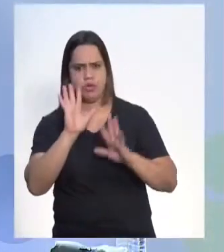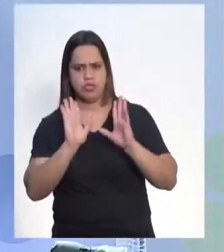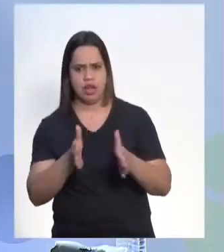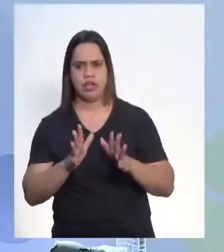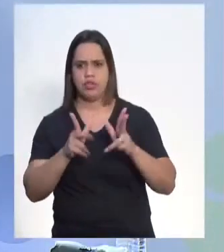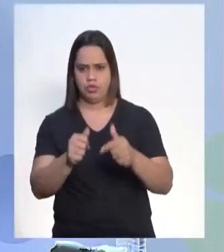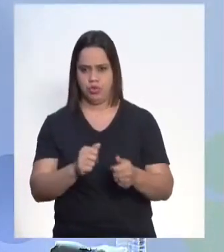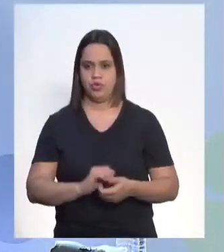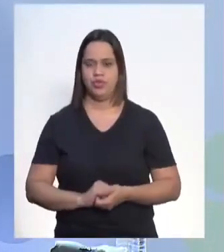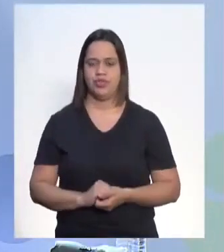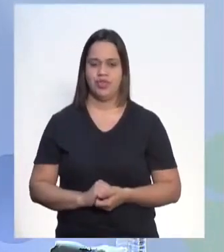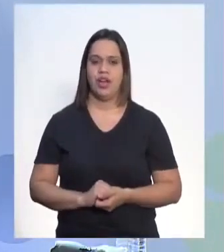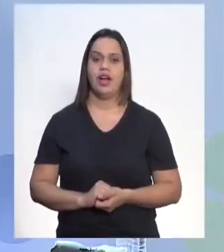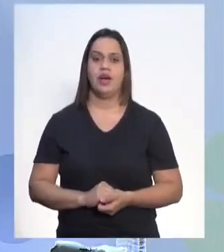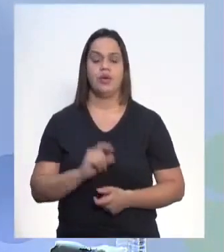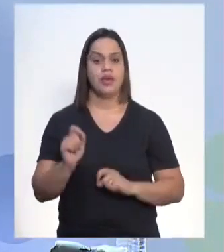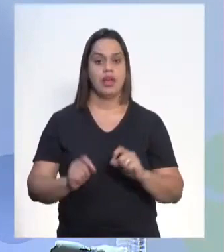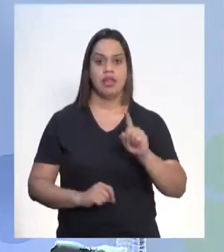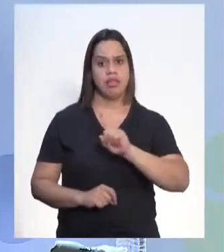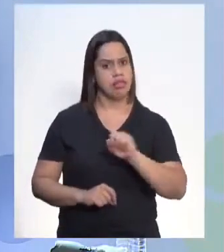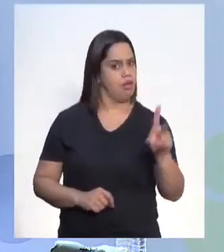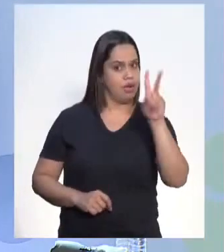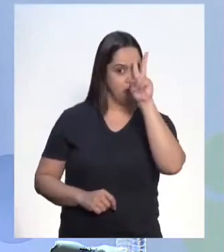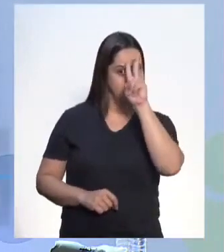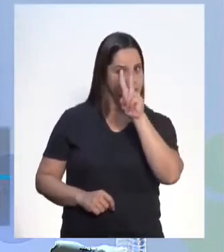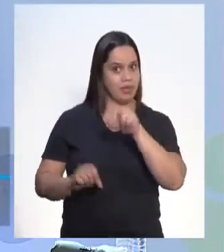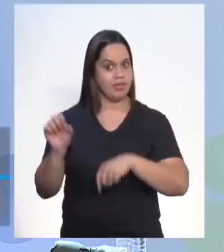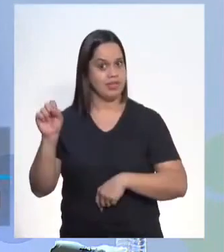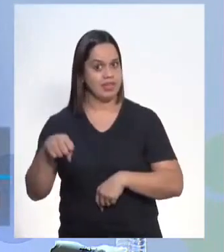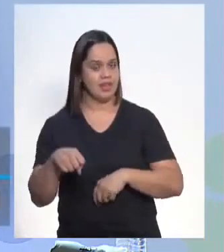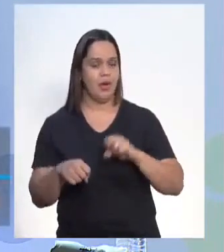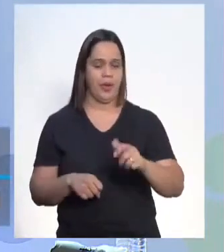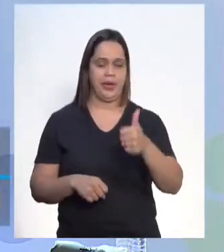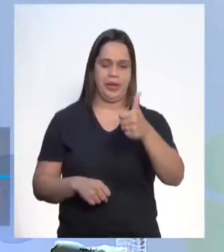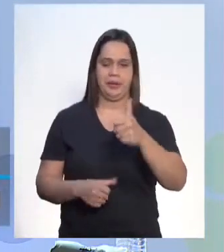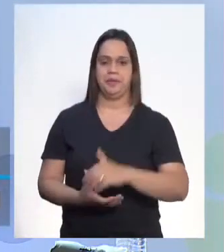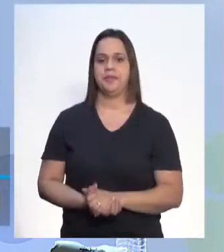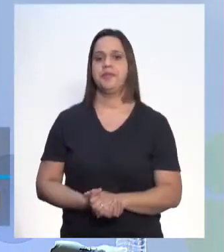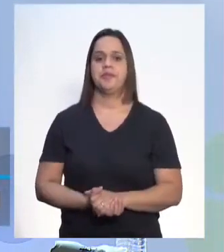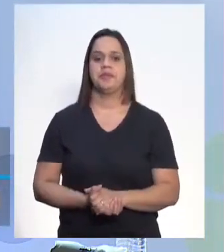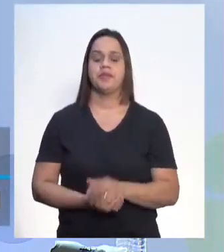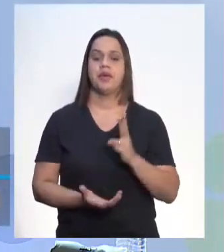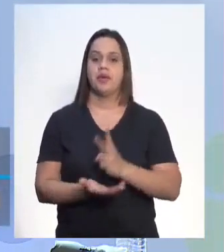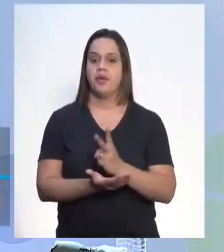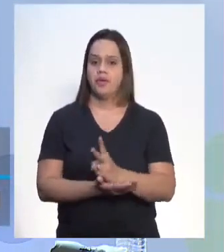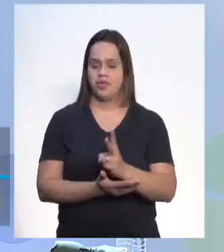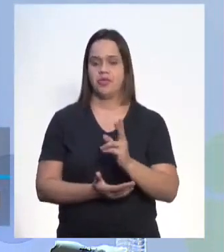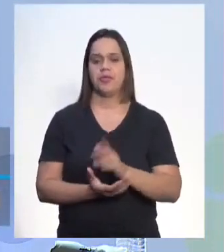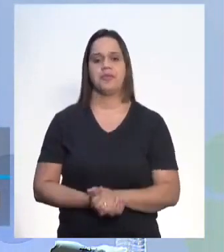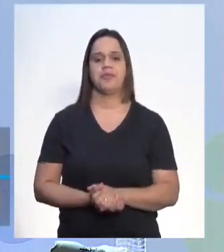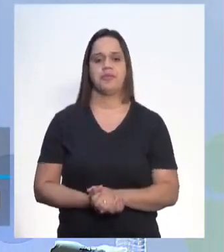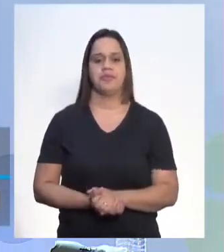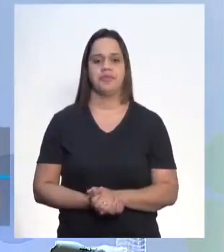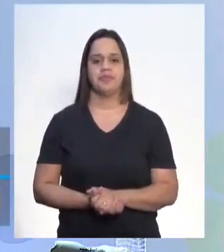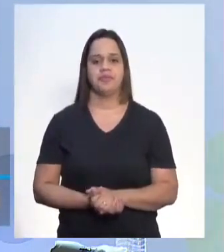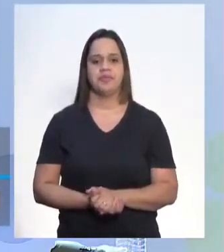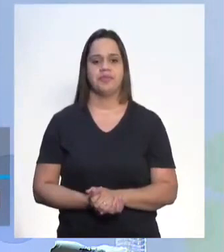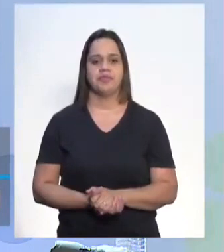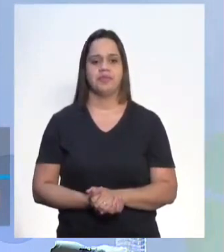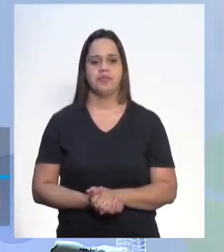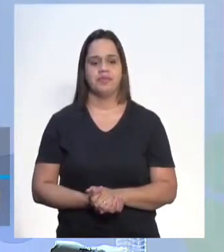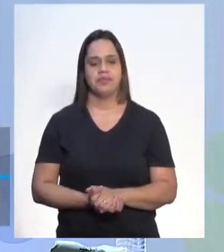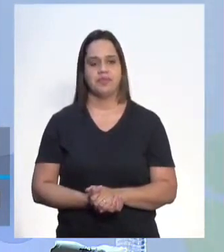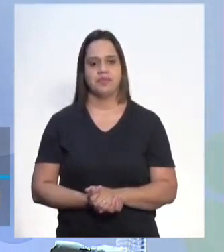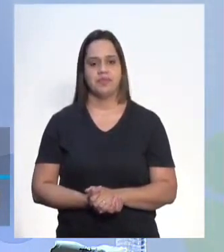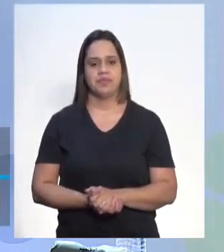falei? Não? Sim? Beleza. Vamos continuar mais um pouquinho? Muito bem.